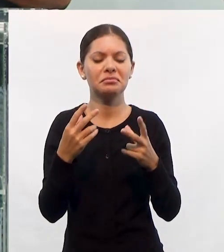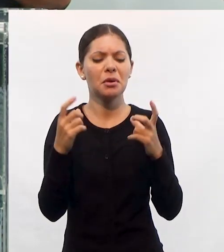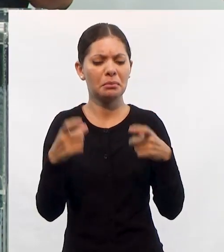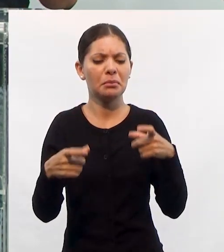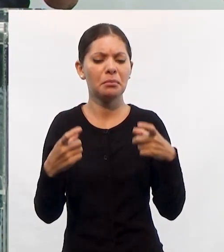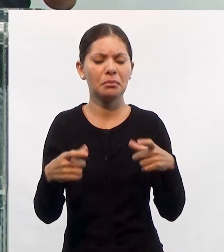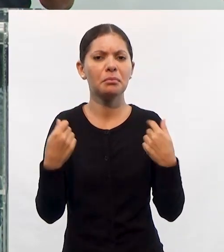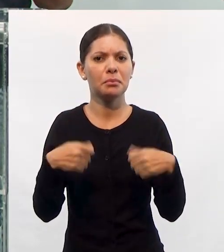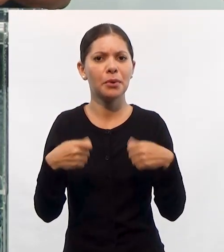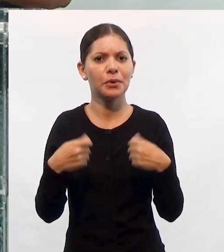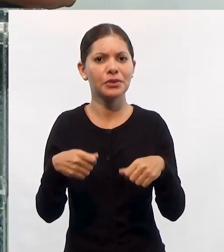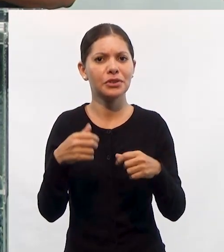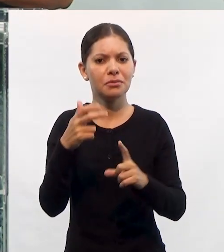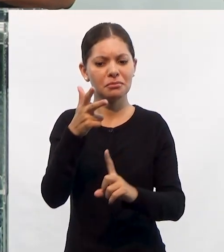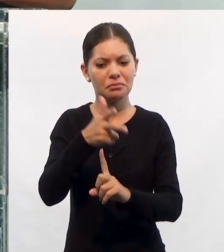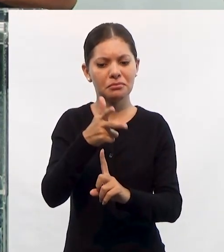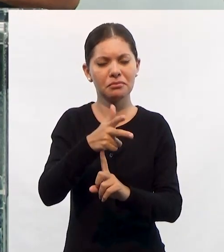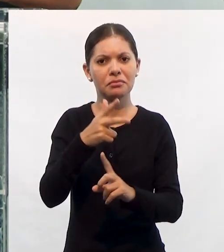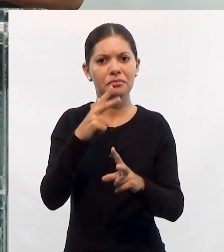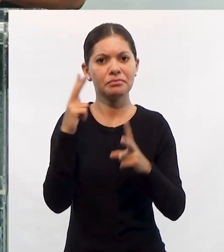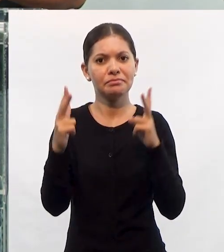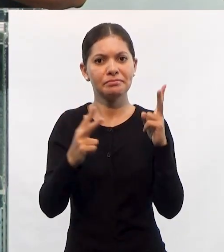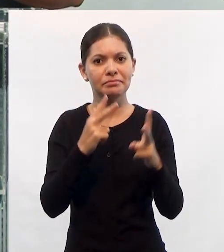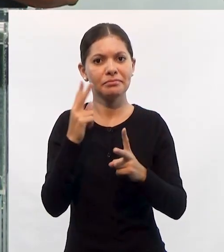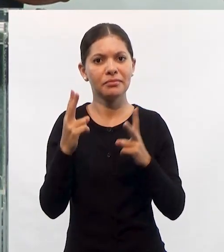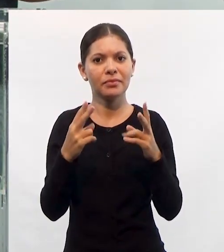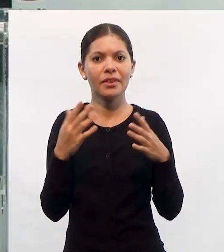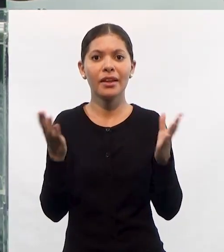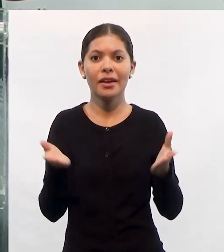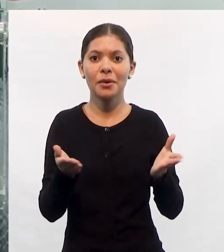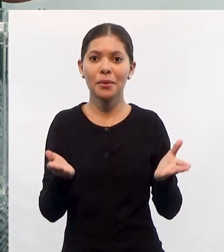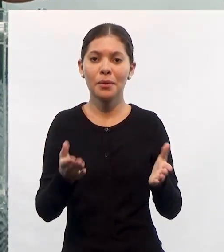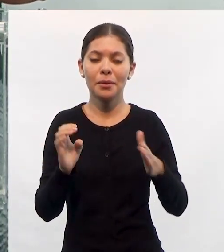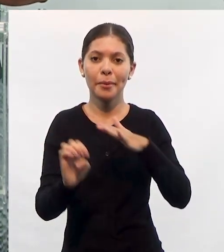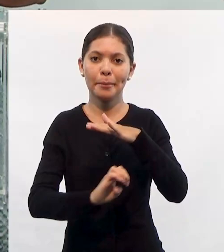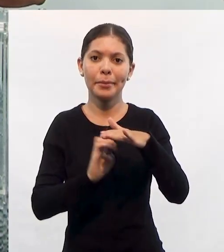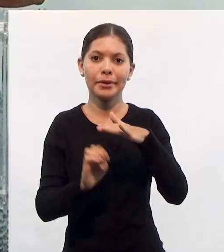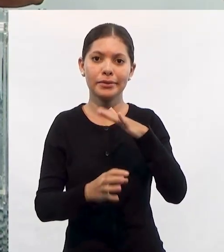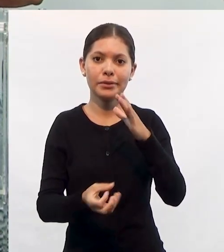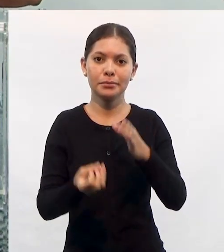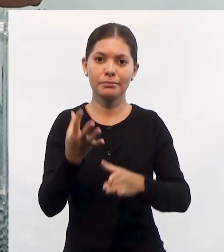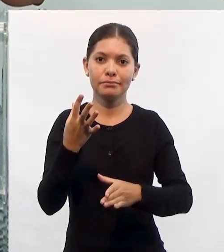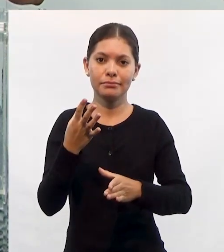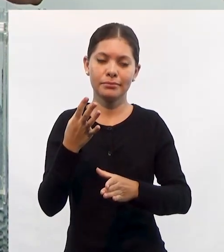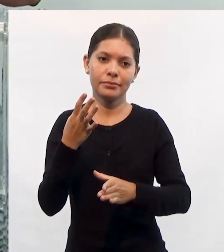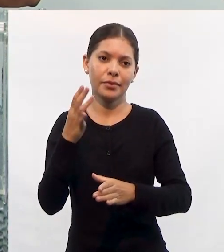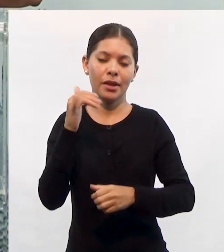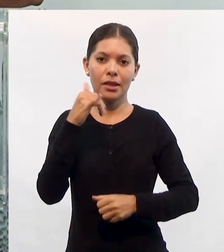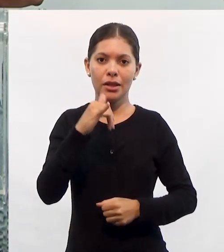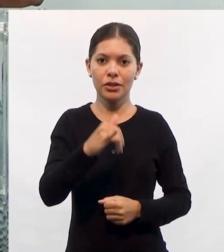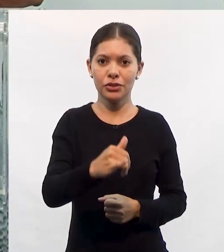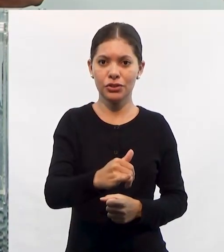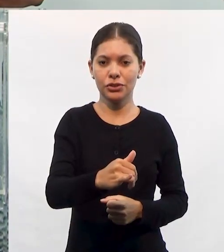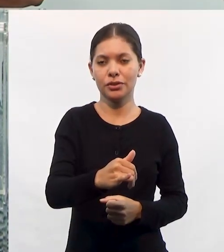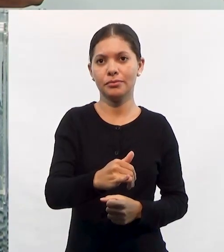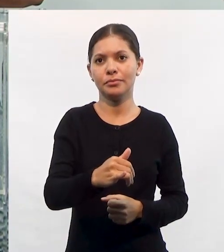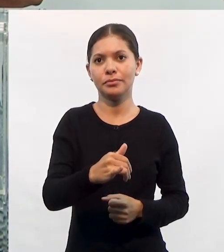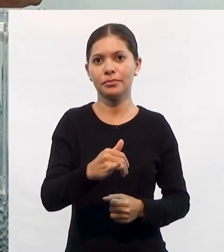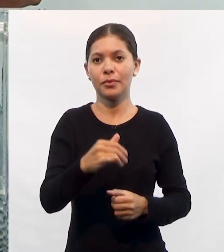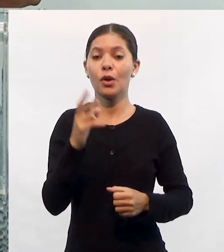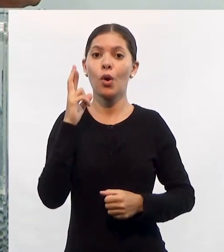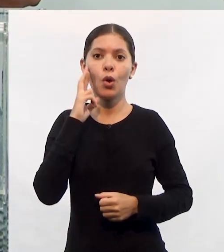lá. Produção de energia eólica. Agora, se uma empresa quer produzir energia através de